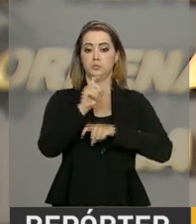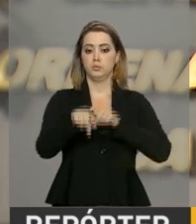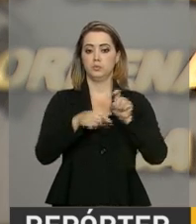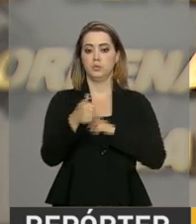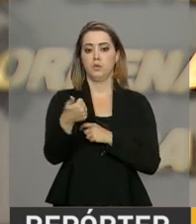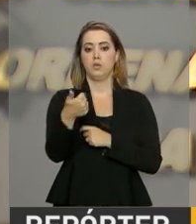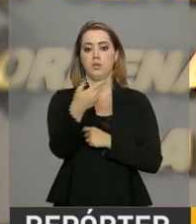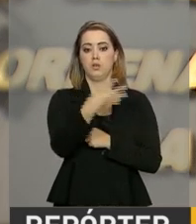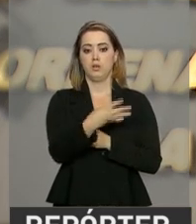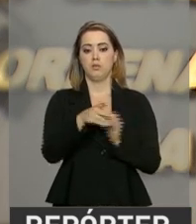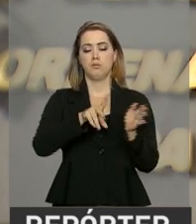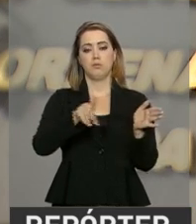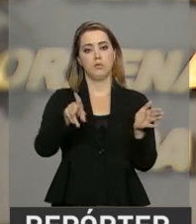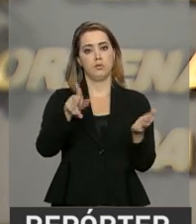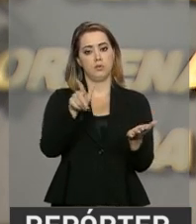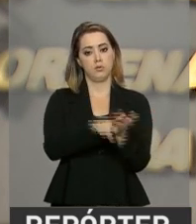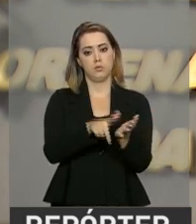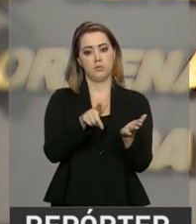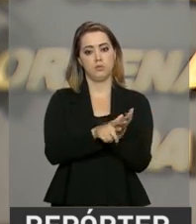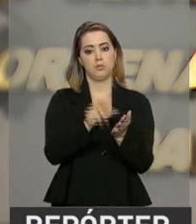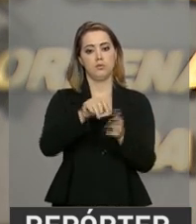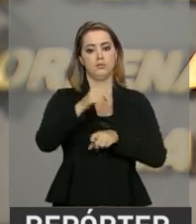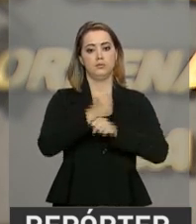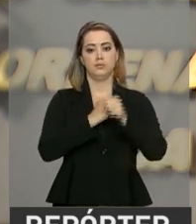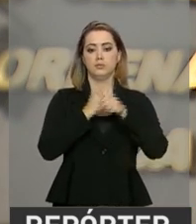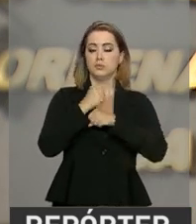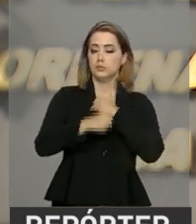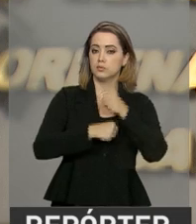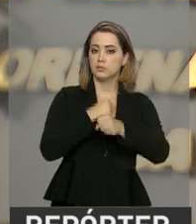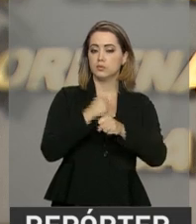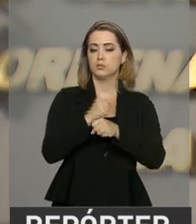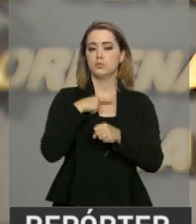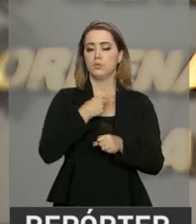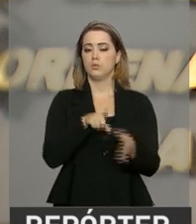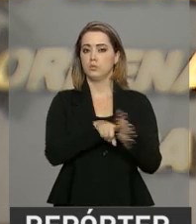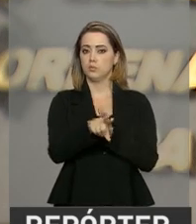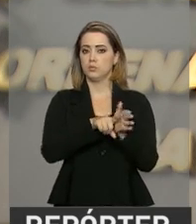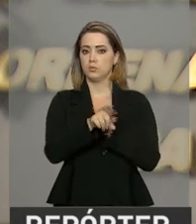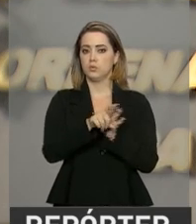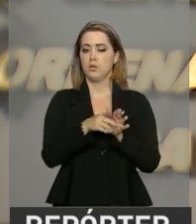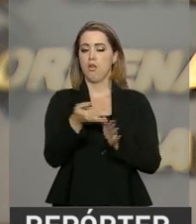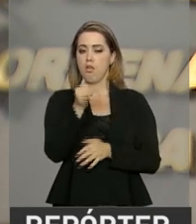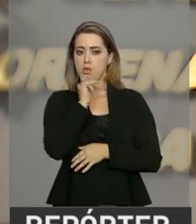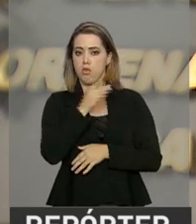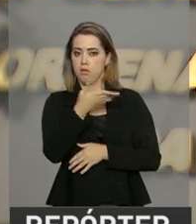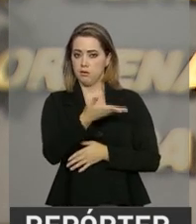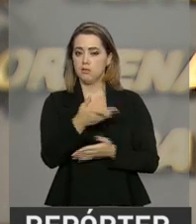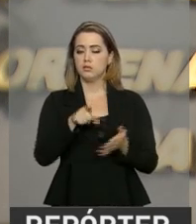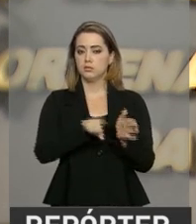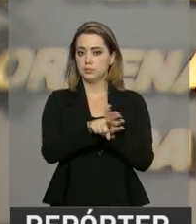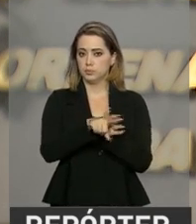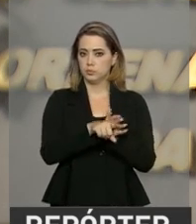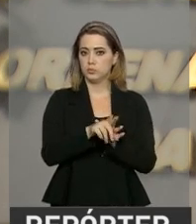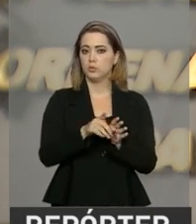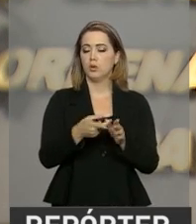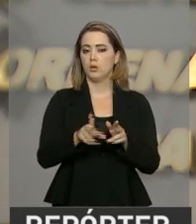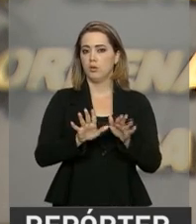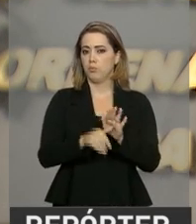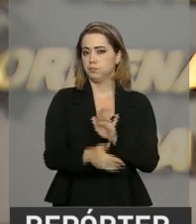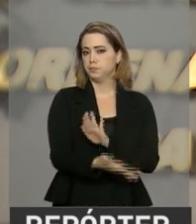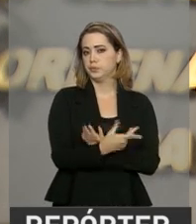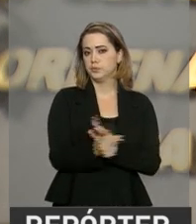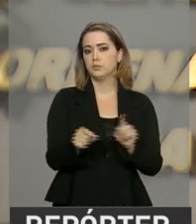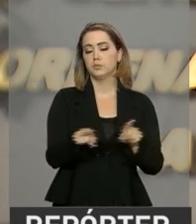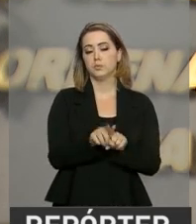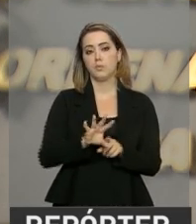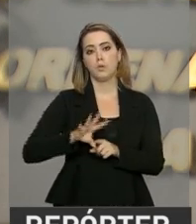de folhas de papel por ano, que são usadas em inquéritos como os da Operação Lava Jato. O sistema deve estar em funcionamento em todas